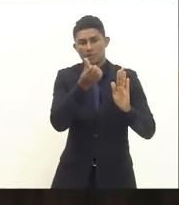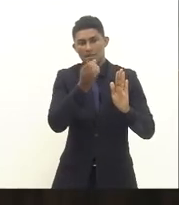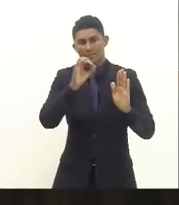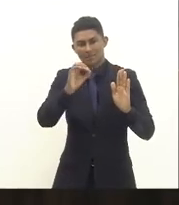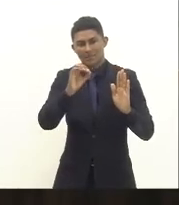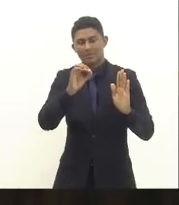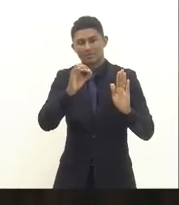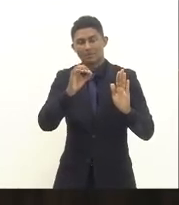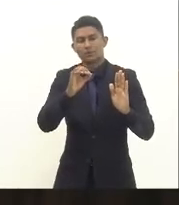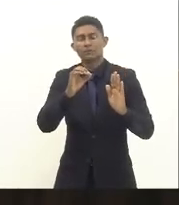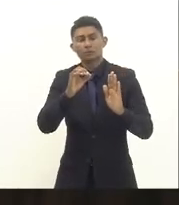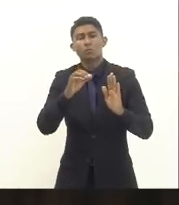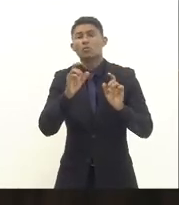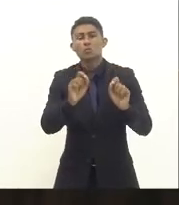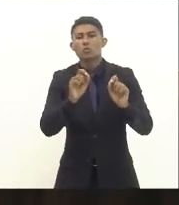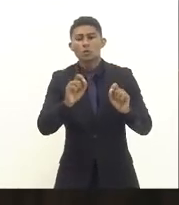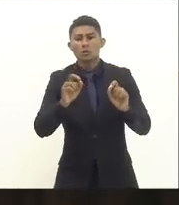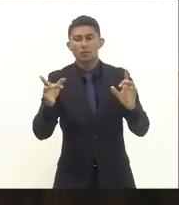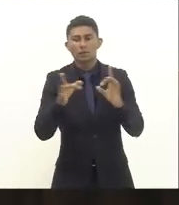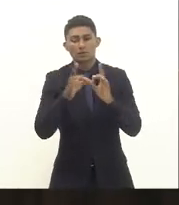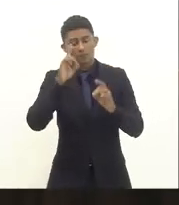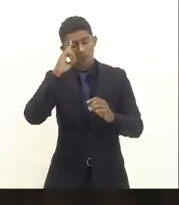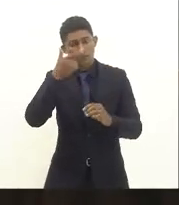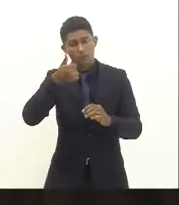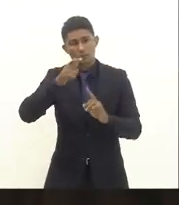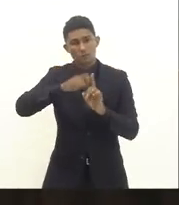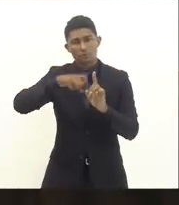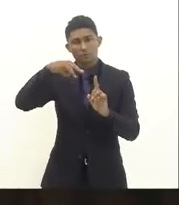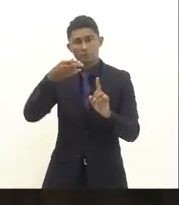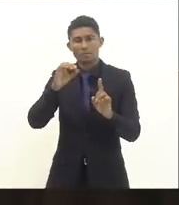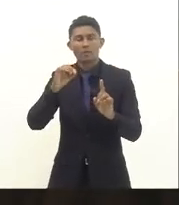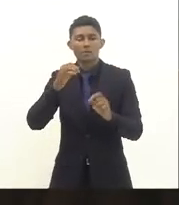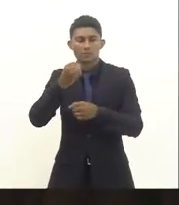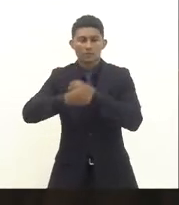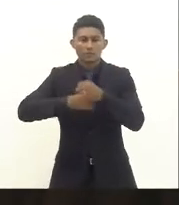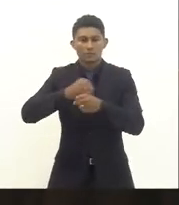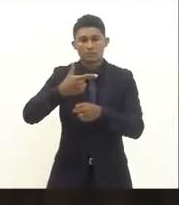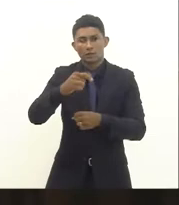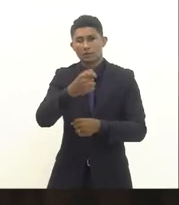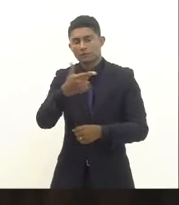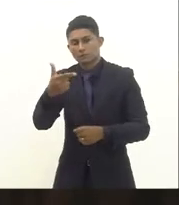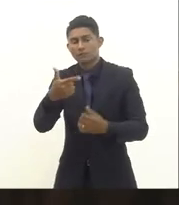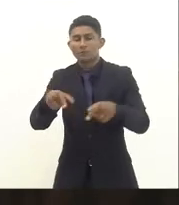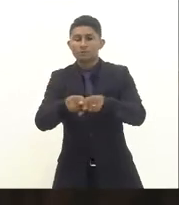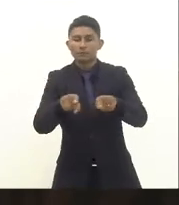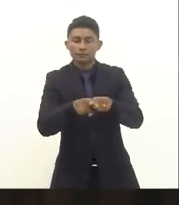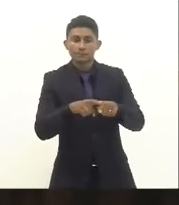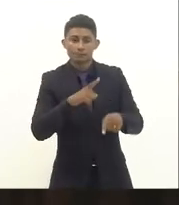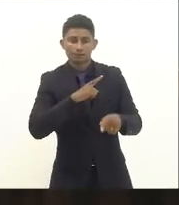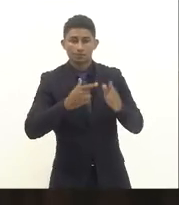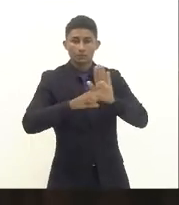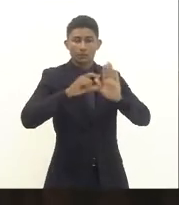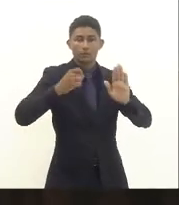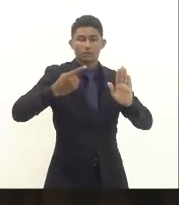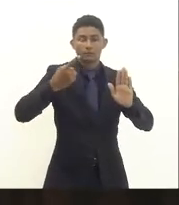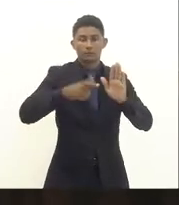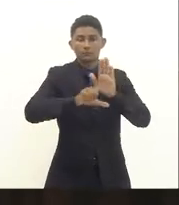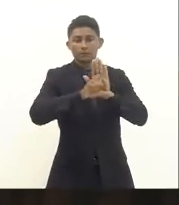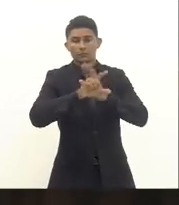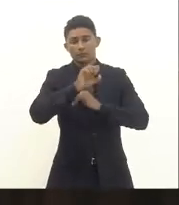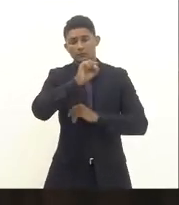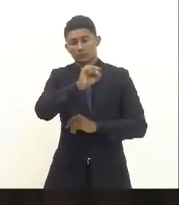ICMS de 68 de 12 demais 2022 convênio ICMS 190/17 artigo 1º da